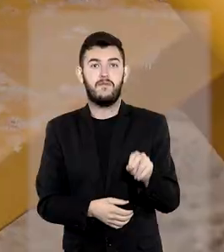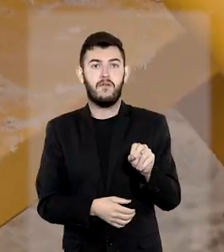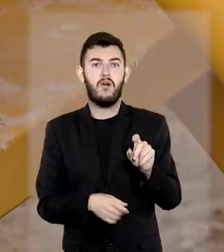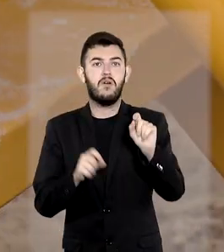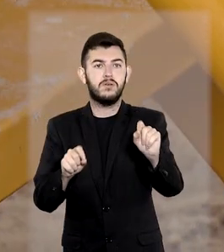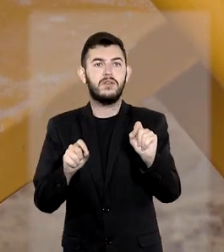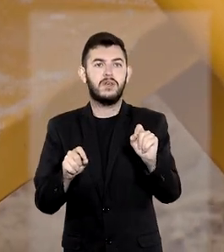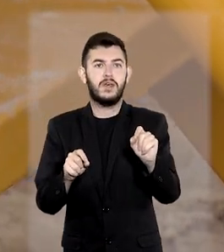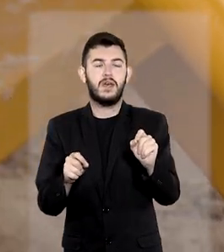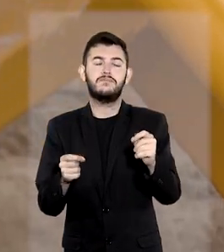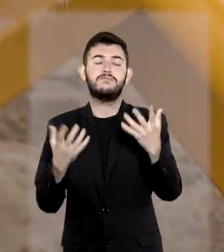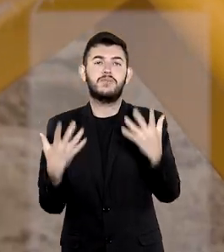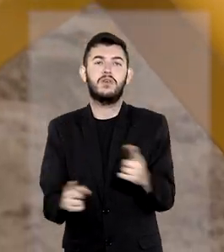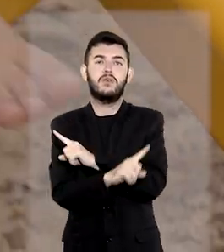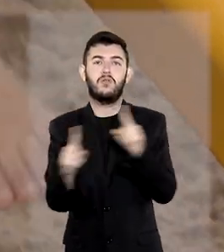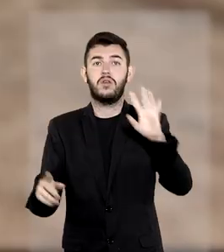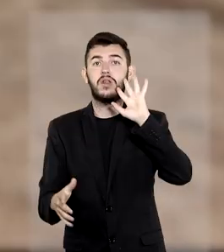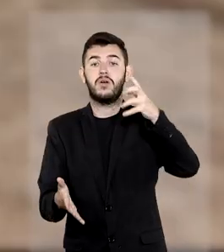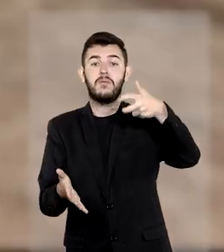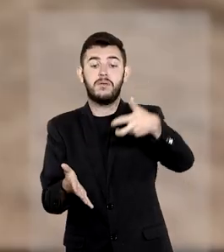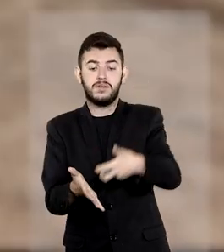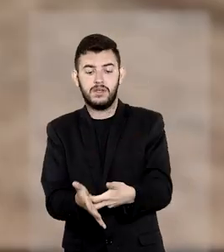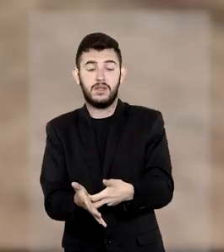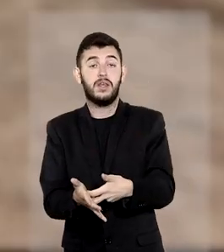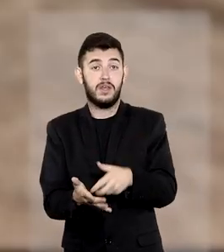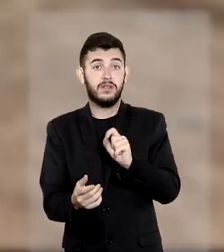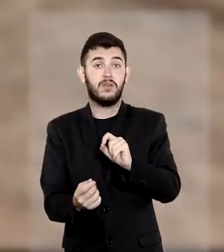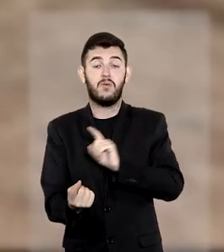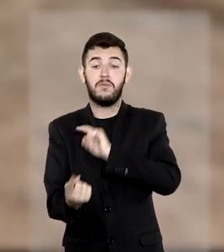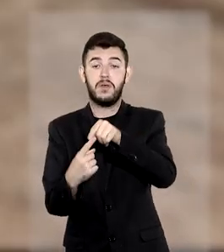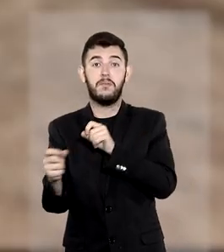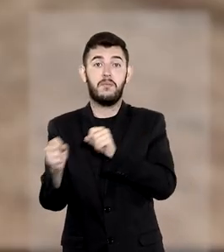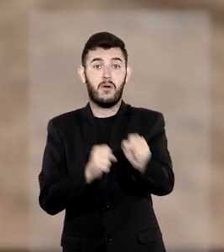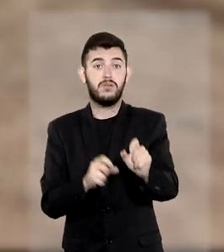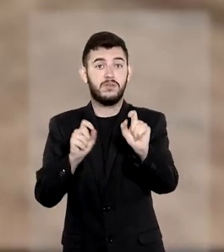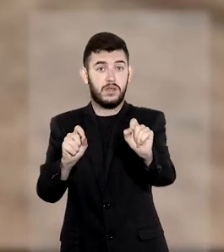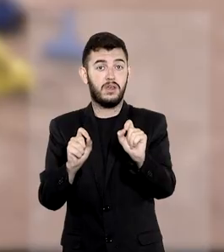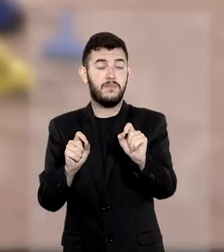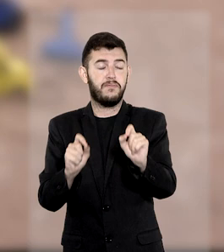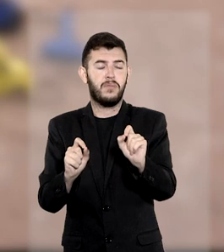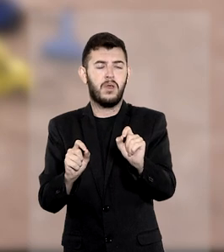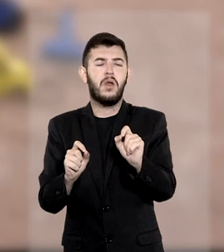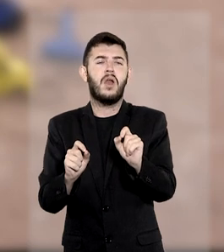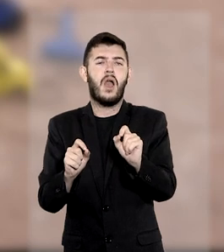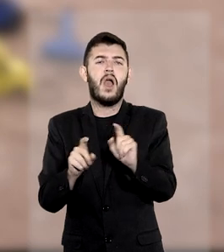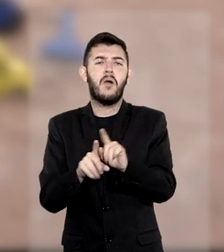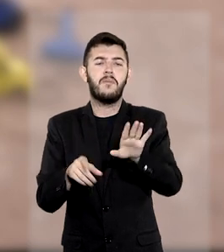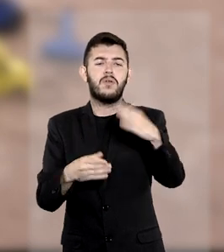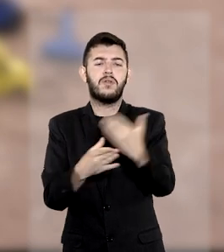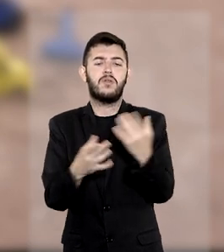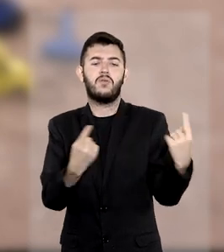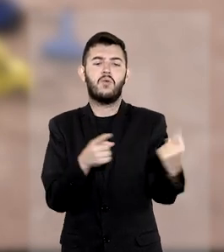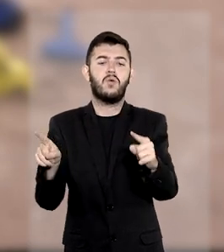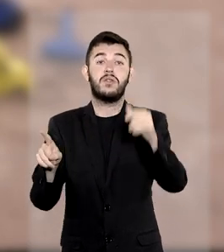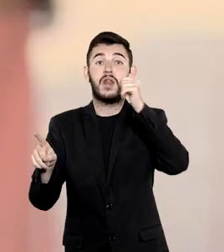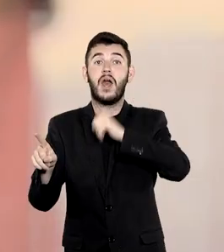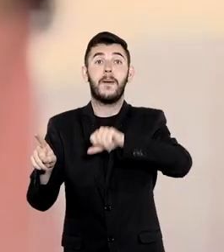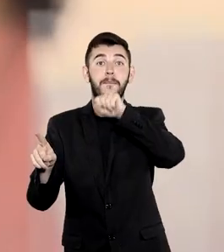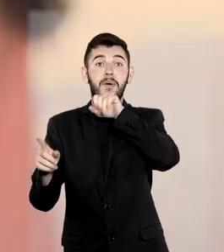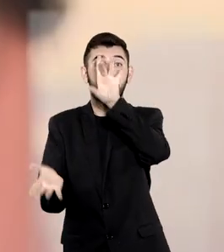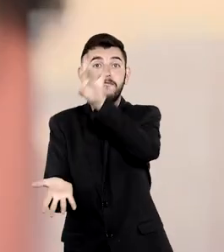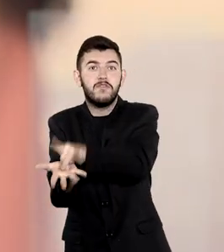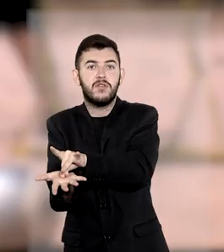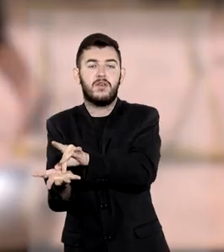recorreu de sentença que a considerou parte ilegítima para ajuizar ação de destituição do poder familiar contra a mãe